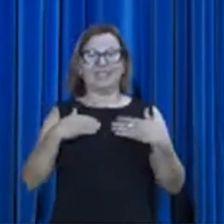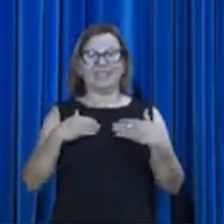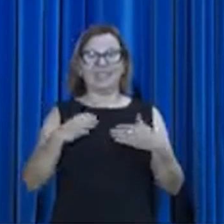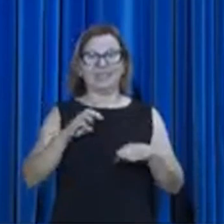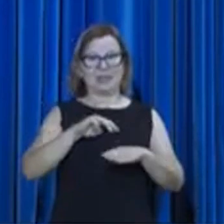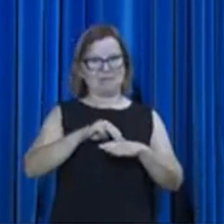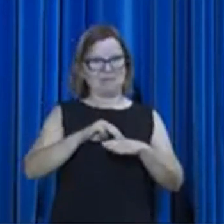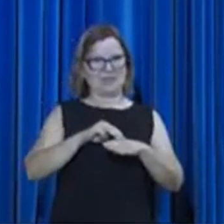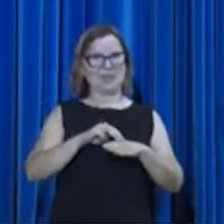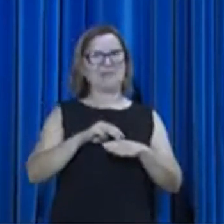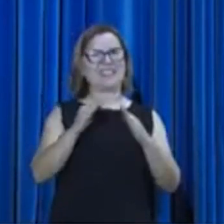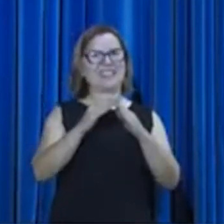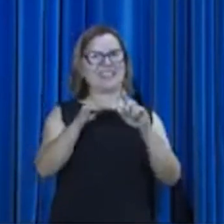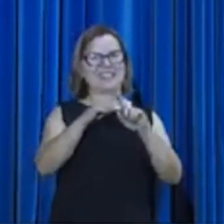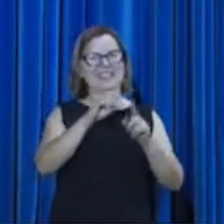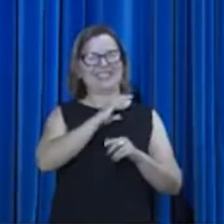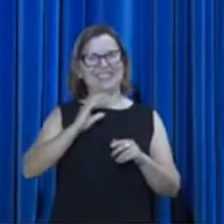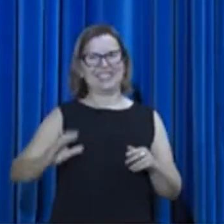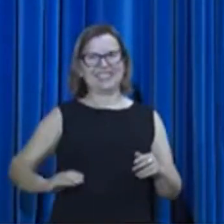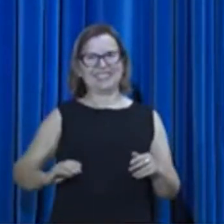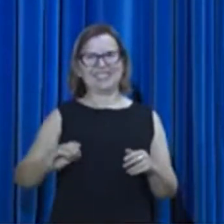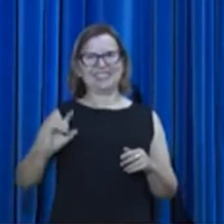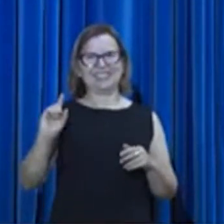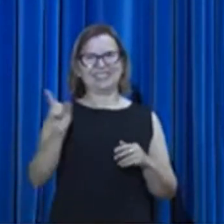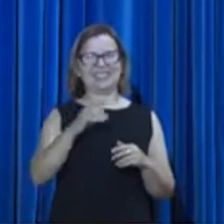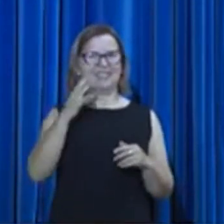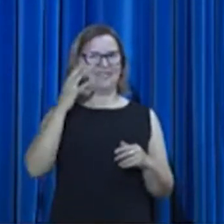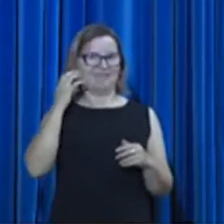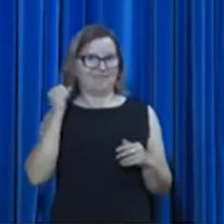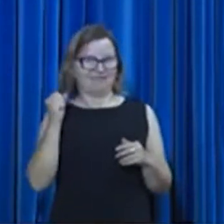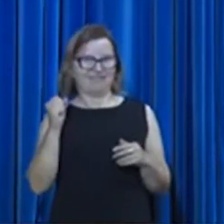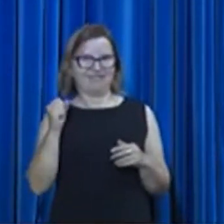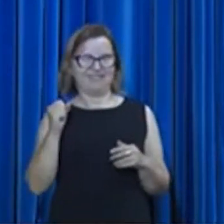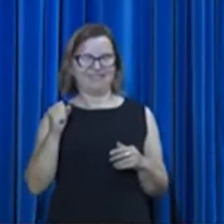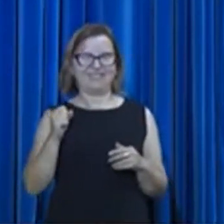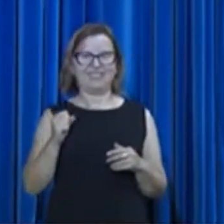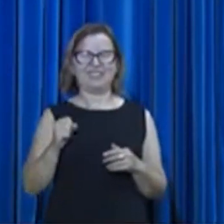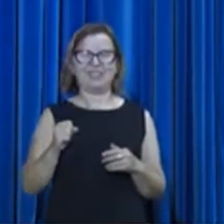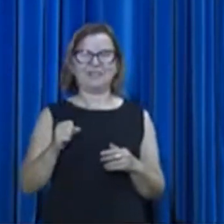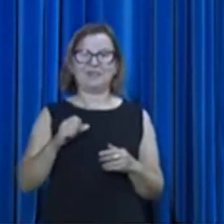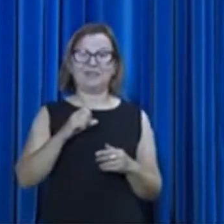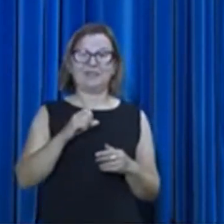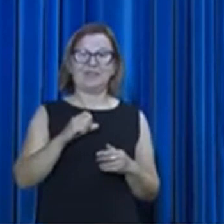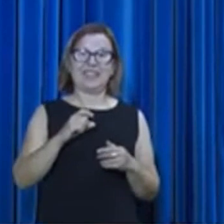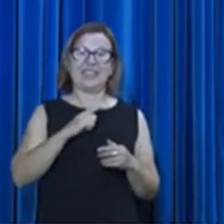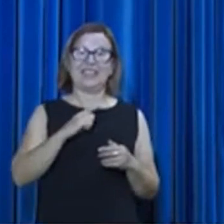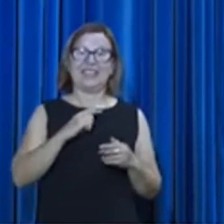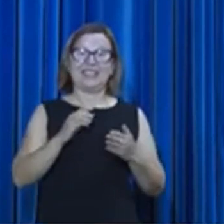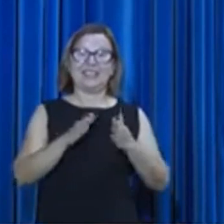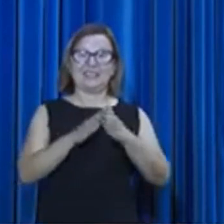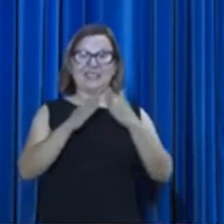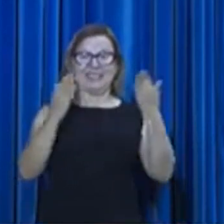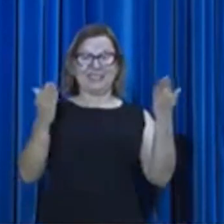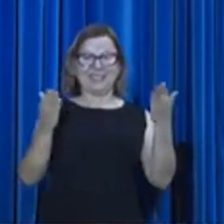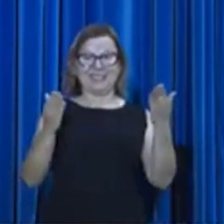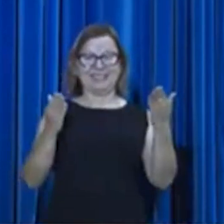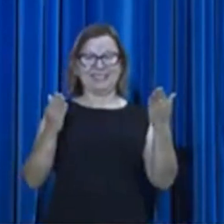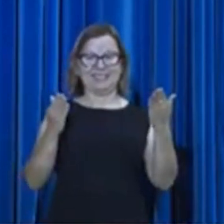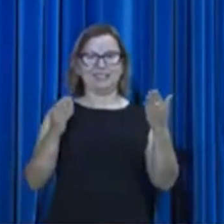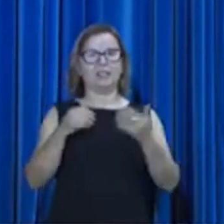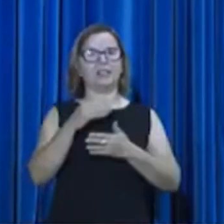da Igreja de Cristo, nossas vantagens como os possuidores da Bíblia, todos